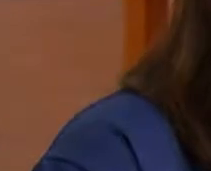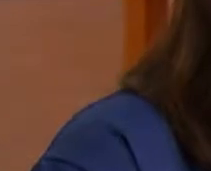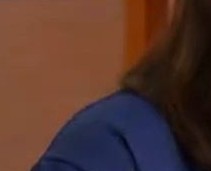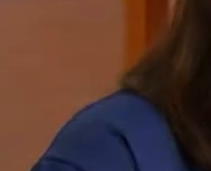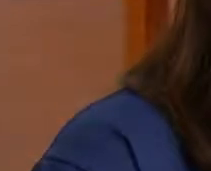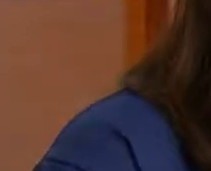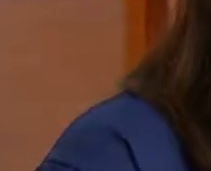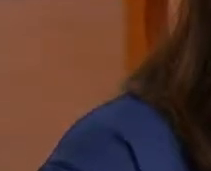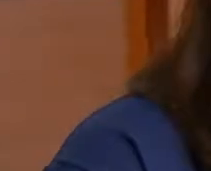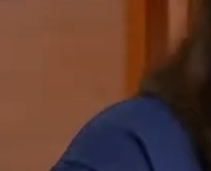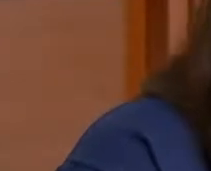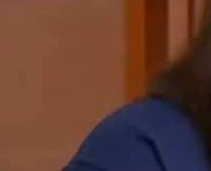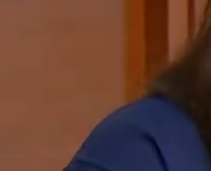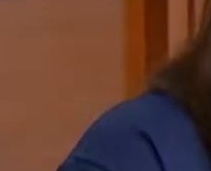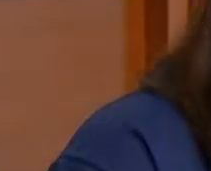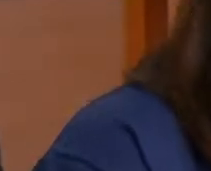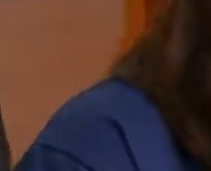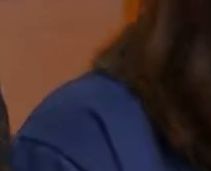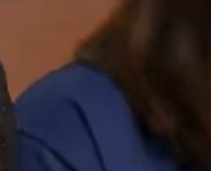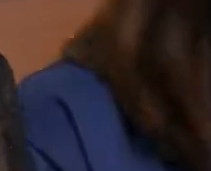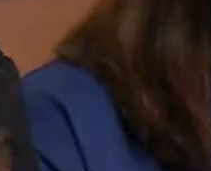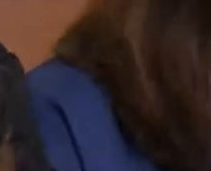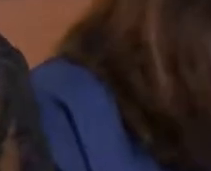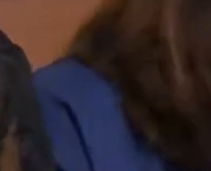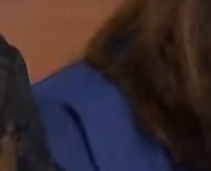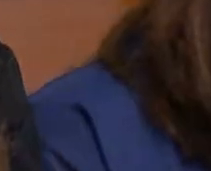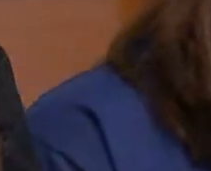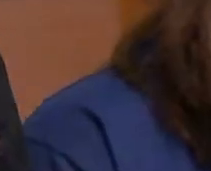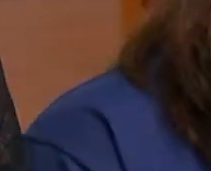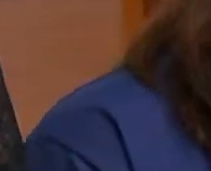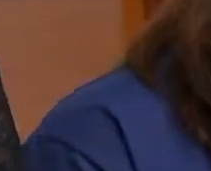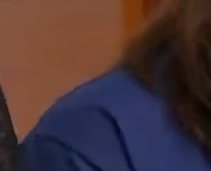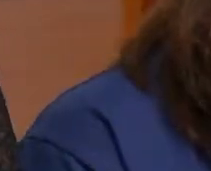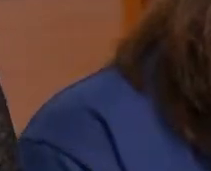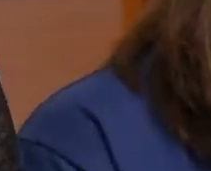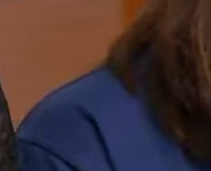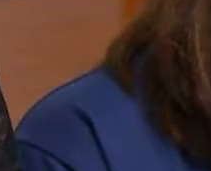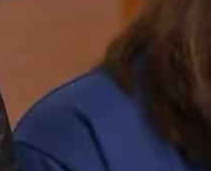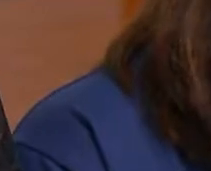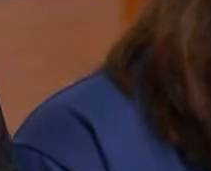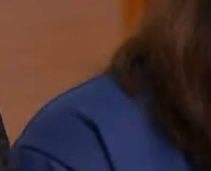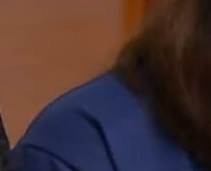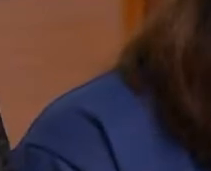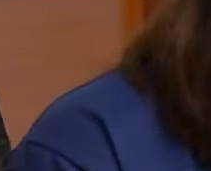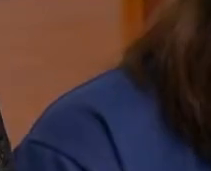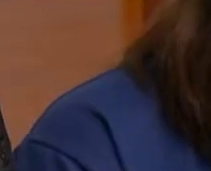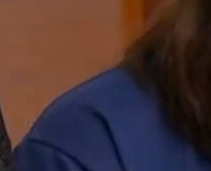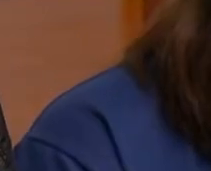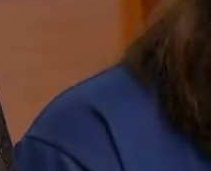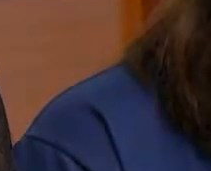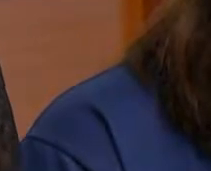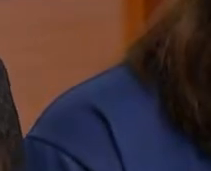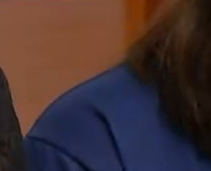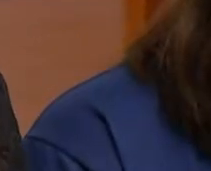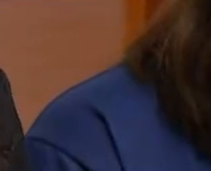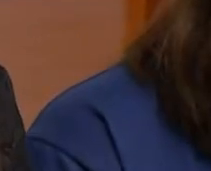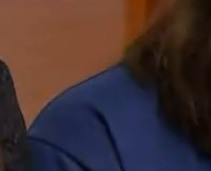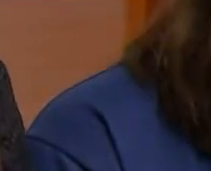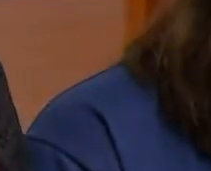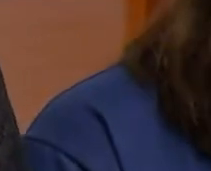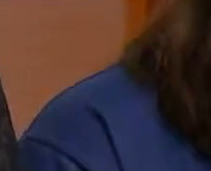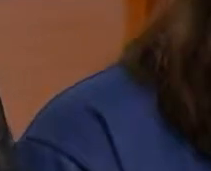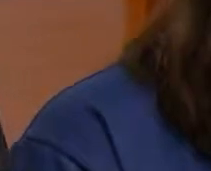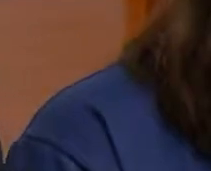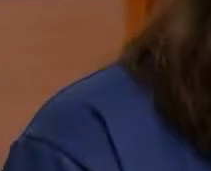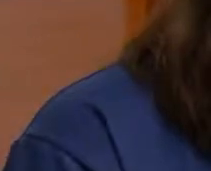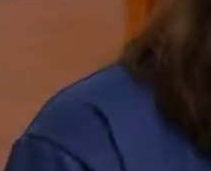a gente pega, que sai correndo para acudir. Então, o nosso dia a dia é um dia a dia muito pesado,